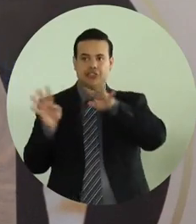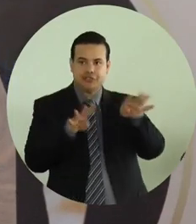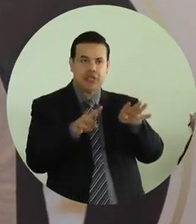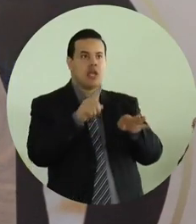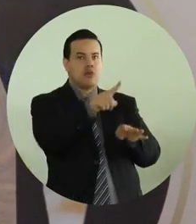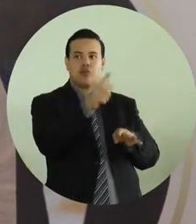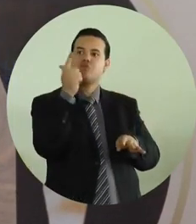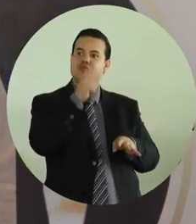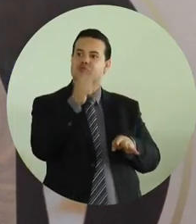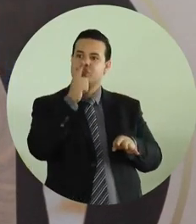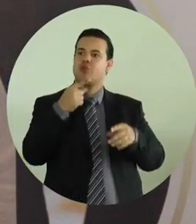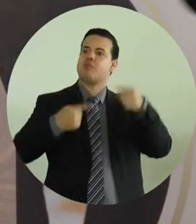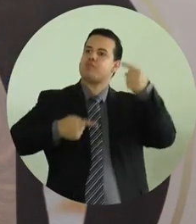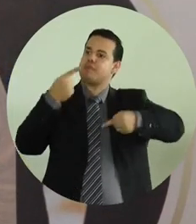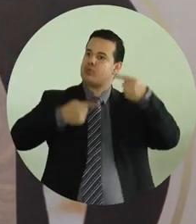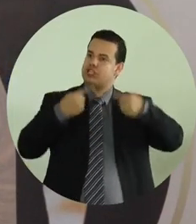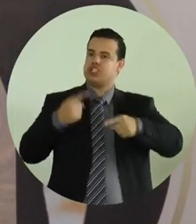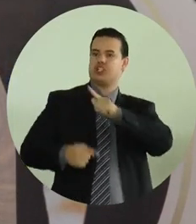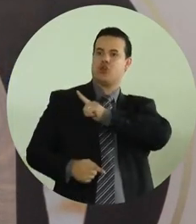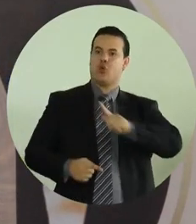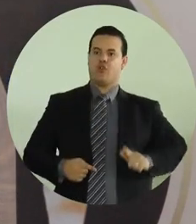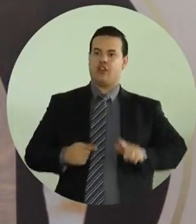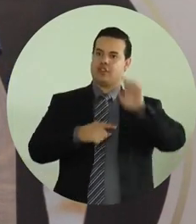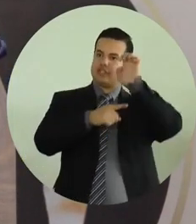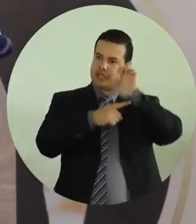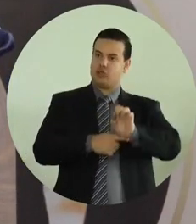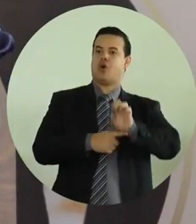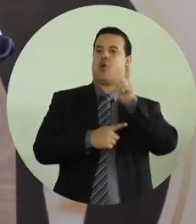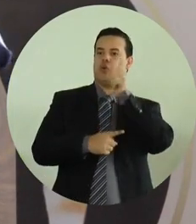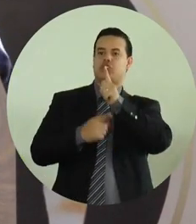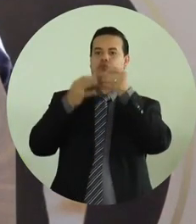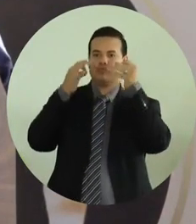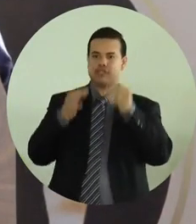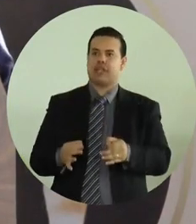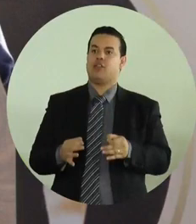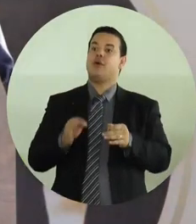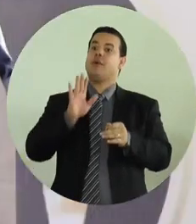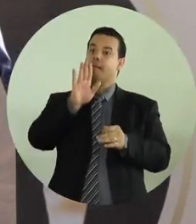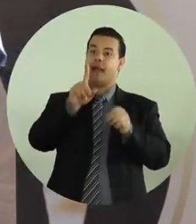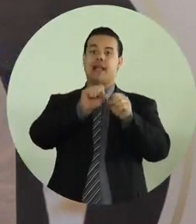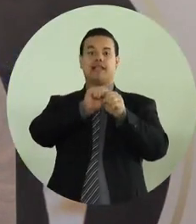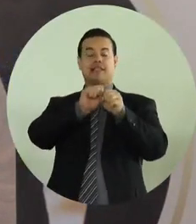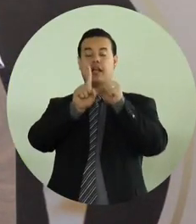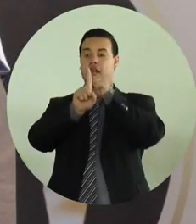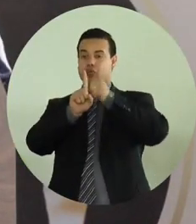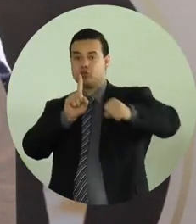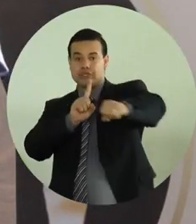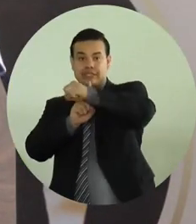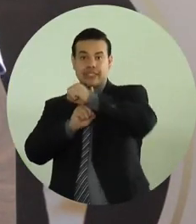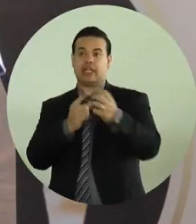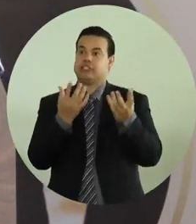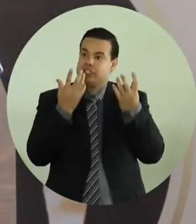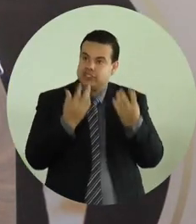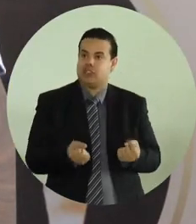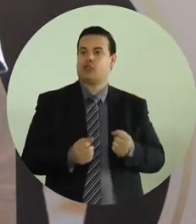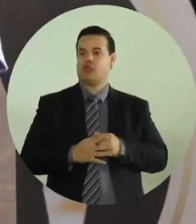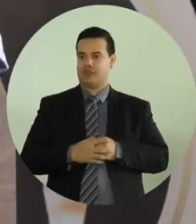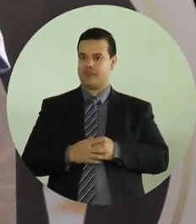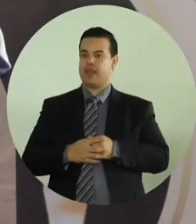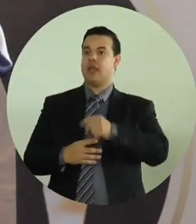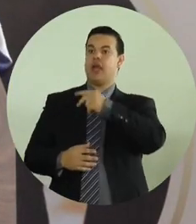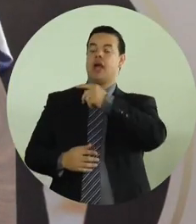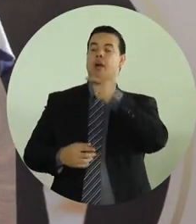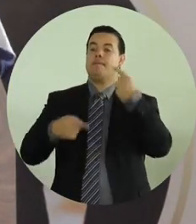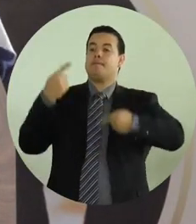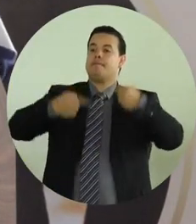de uma política feita pelo governo do Estado, mas que foi abraçada pela sociedade. Não existe política pública se